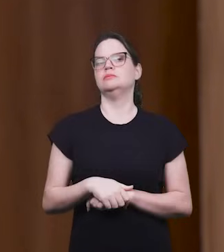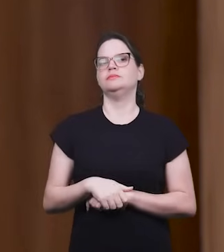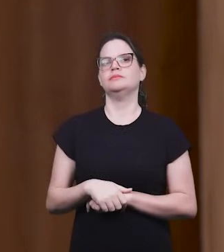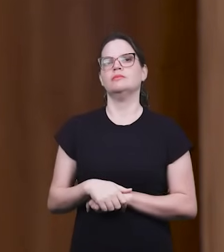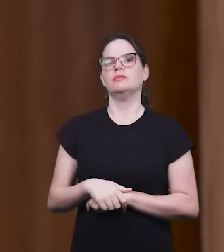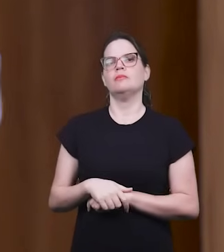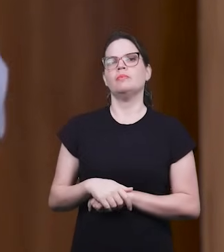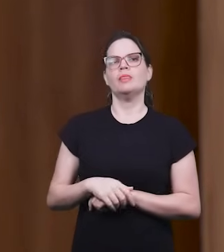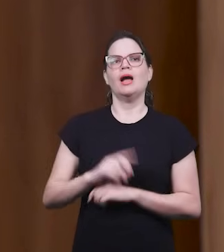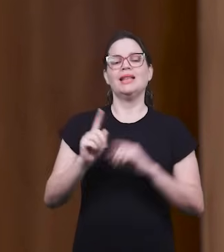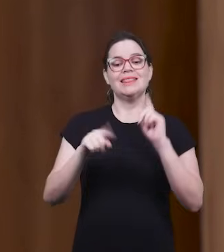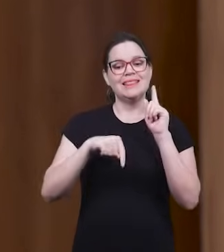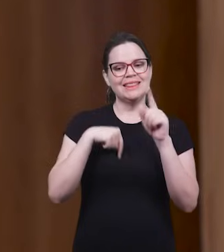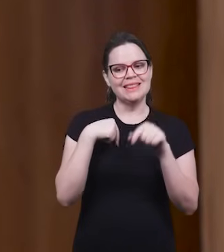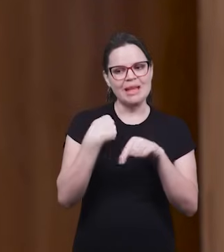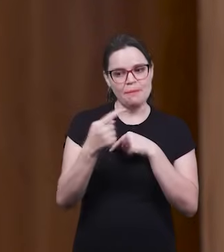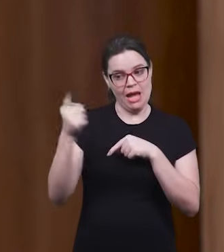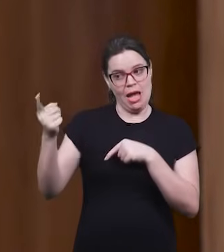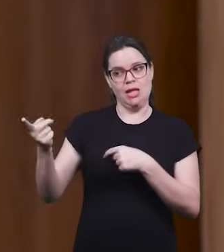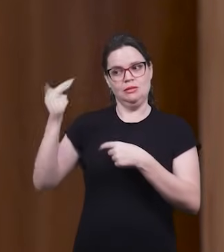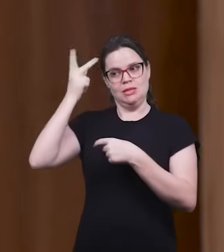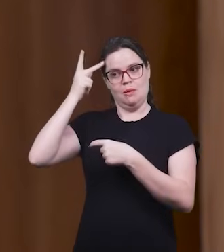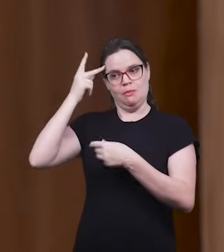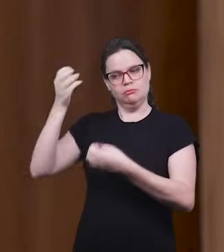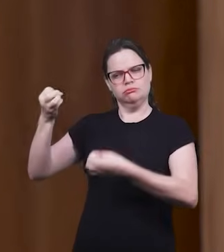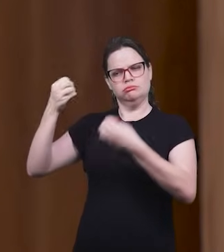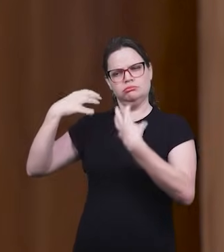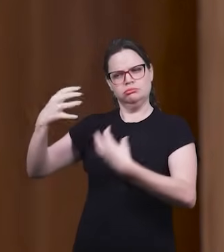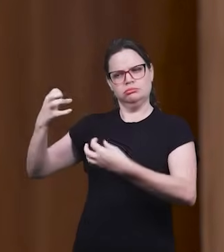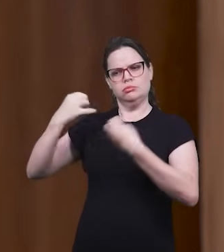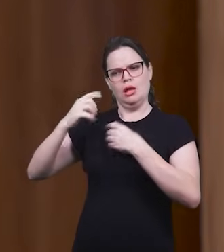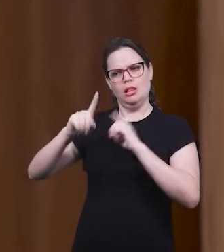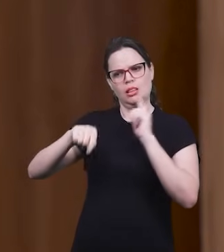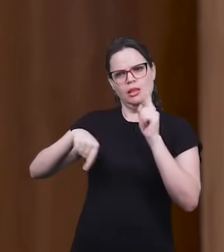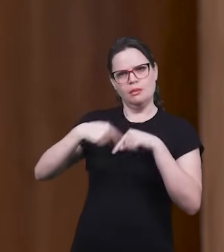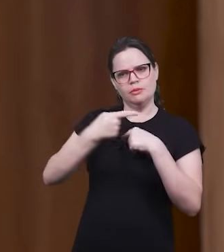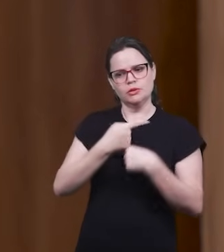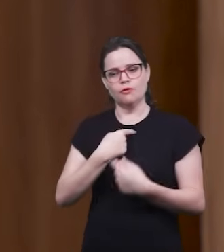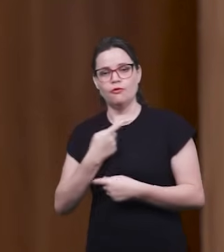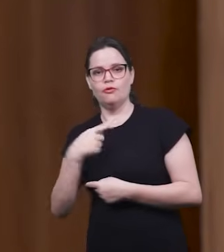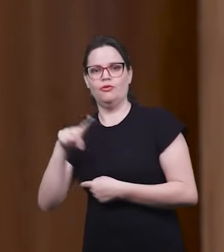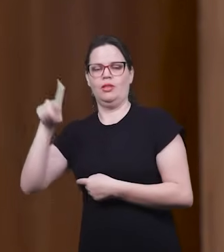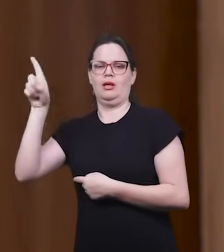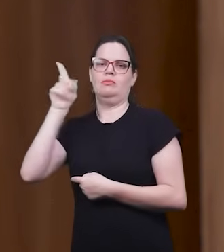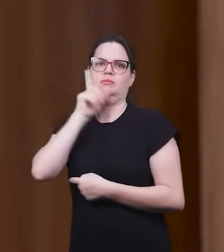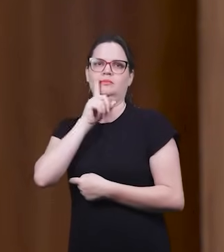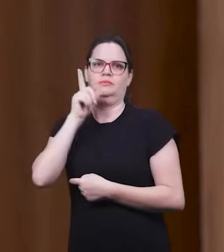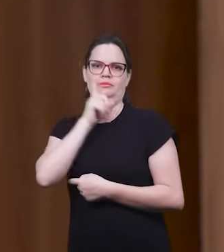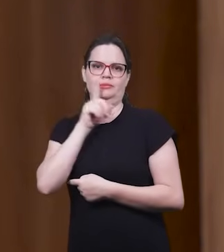depois que ele falou, aí eu fui para um trabalho da igreja,